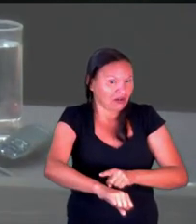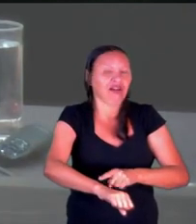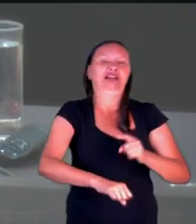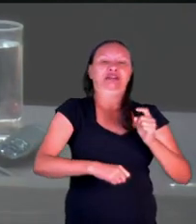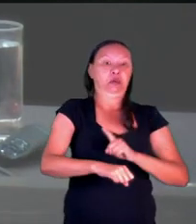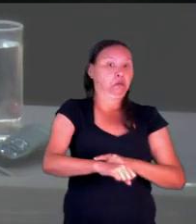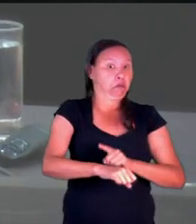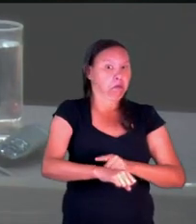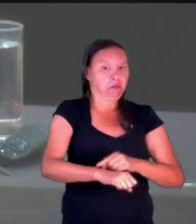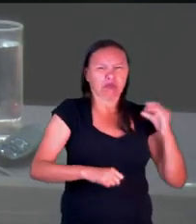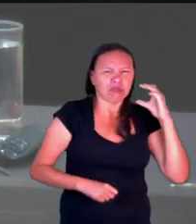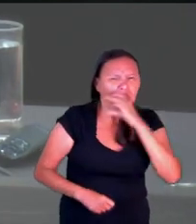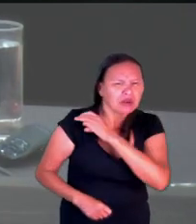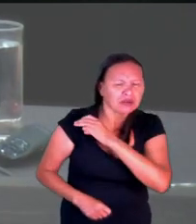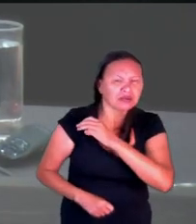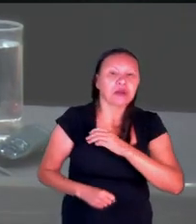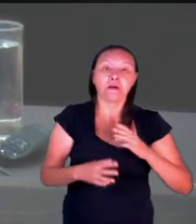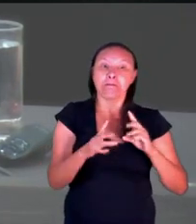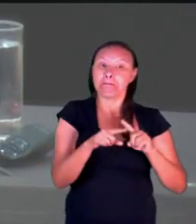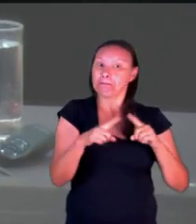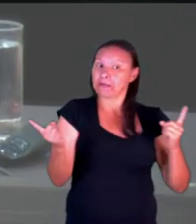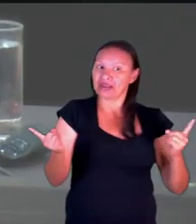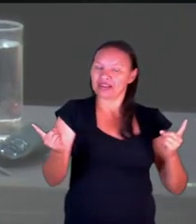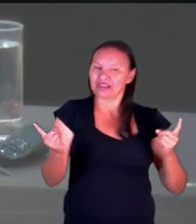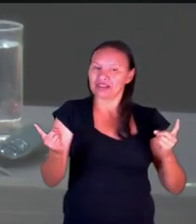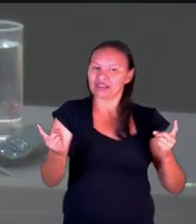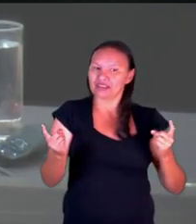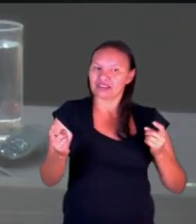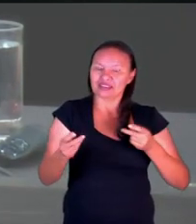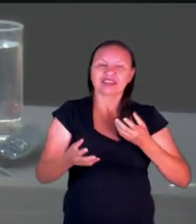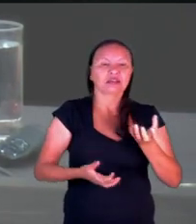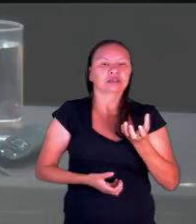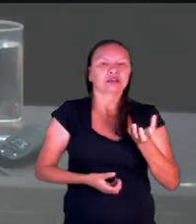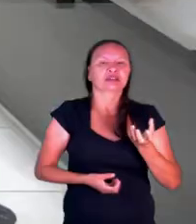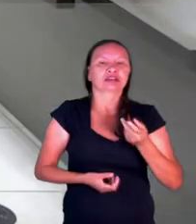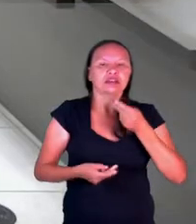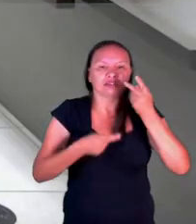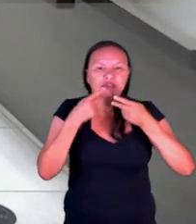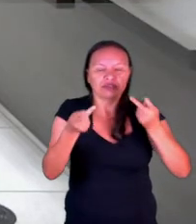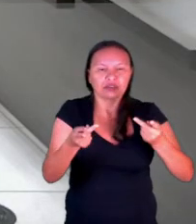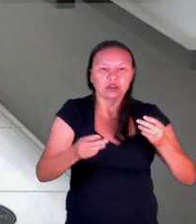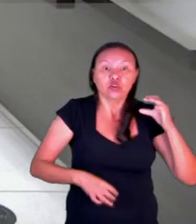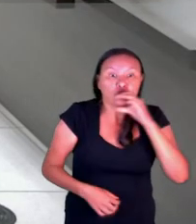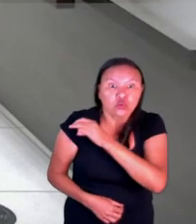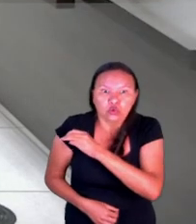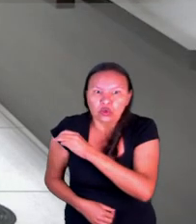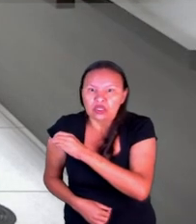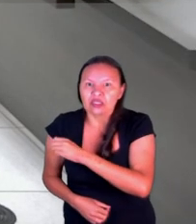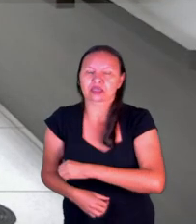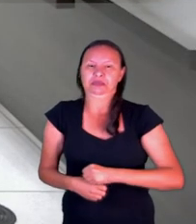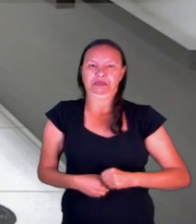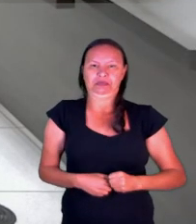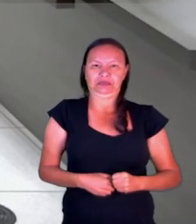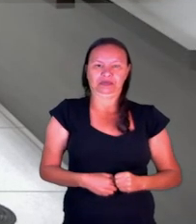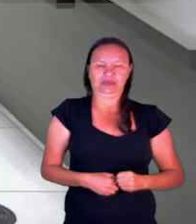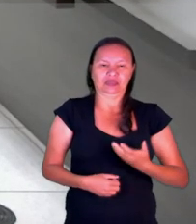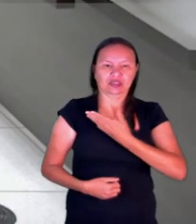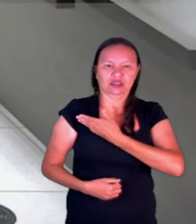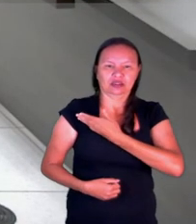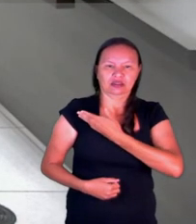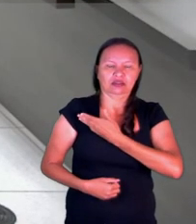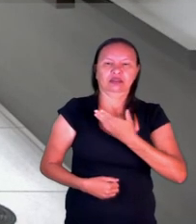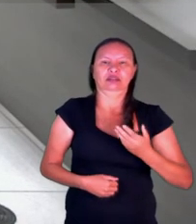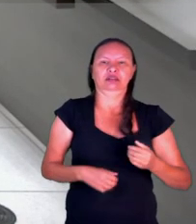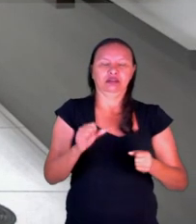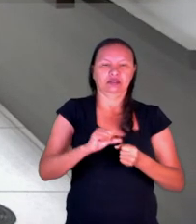e mas acho que eu consegui passar a mensagem que eu queria muito obrigada bem deixa eu correr aqui eh a colega check